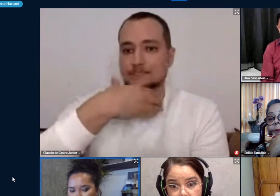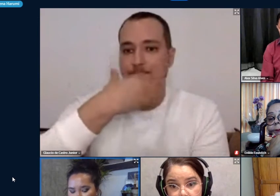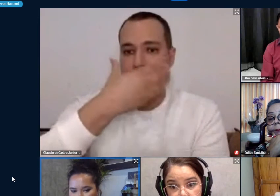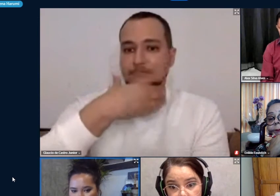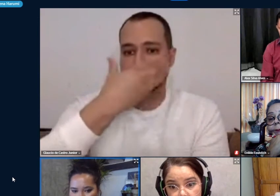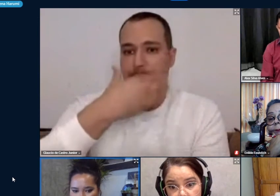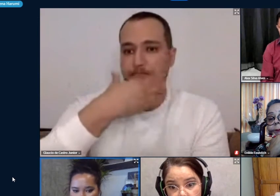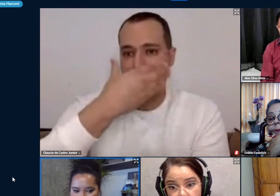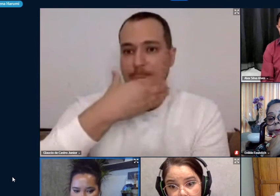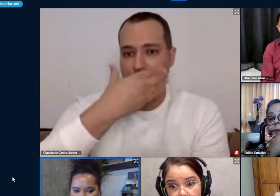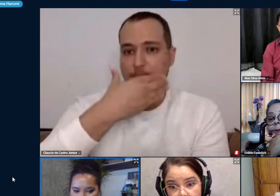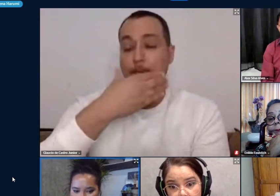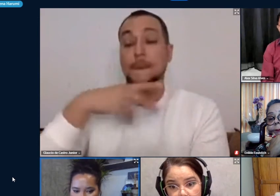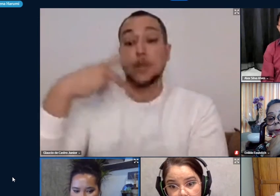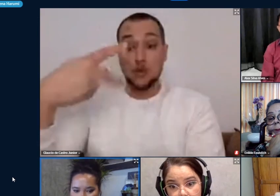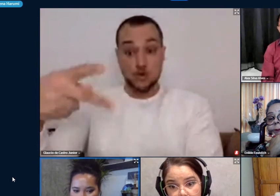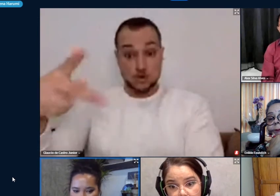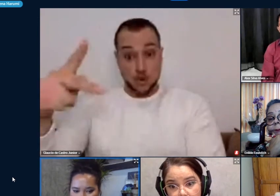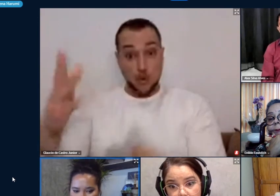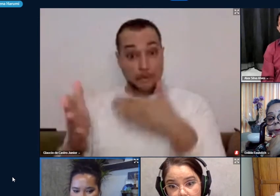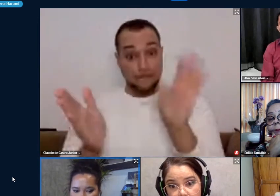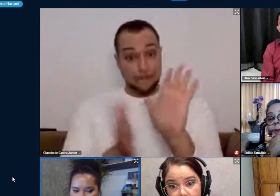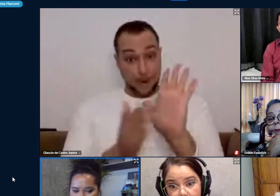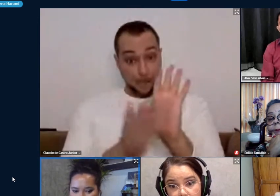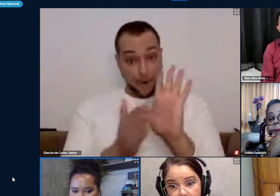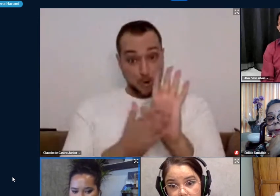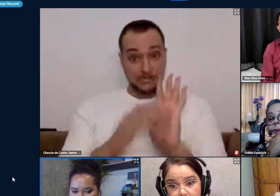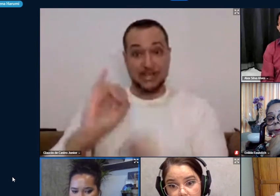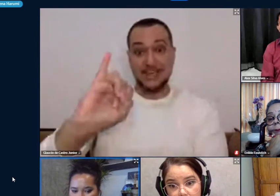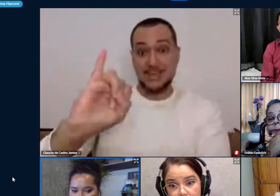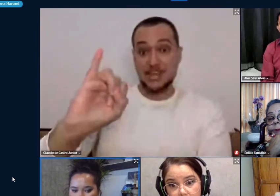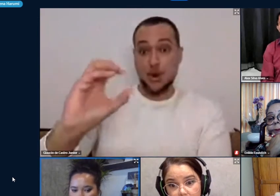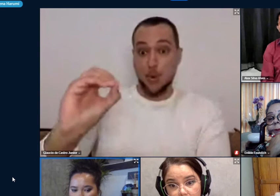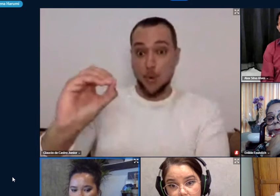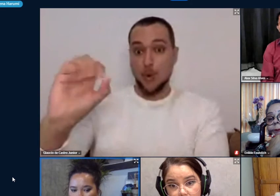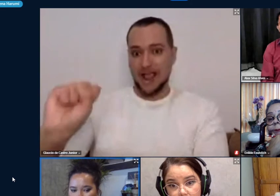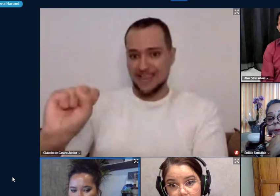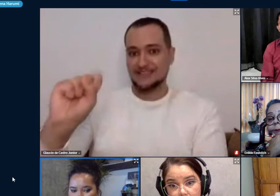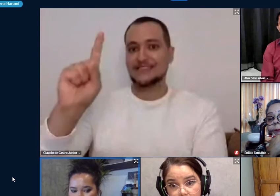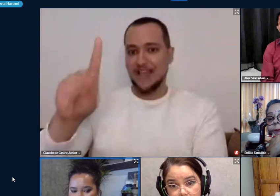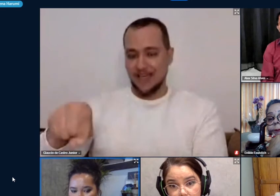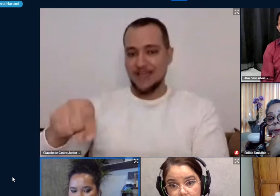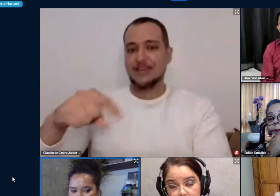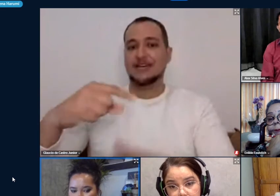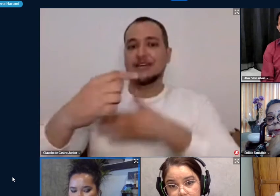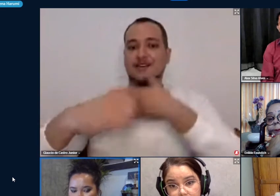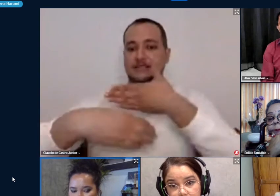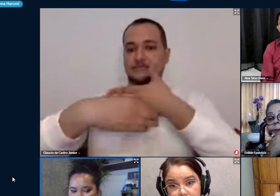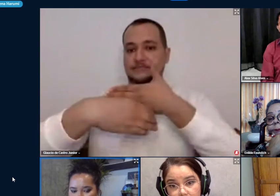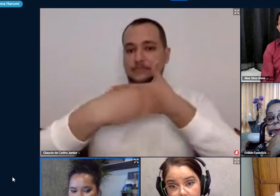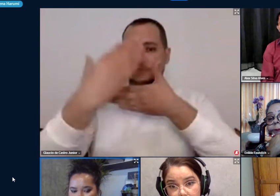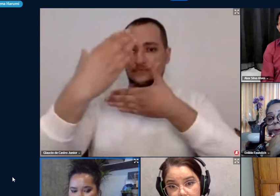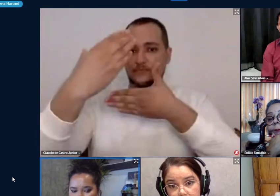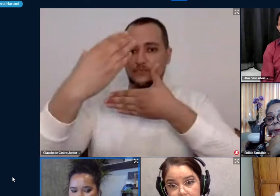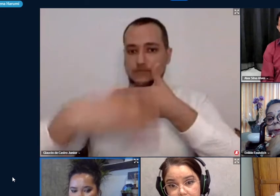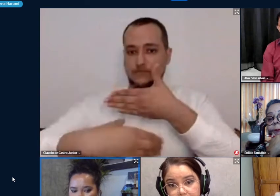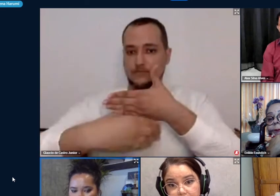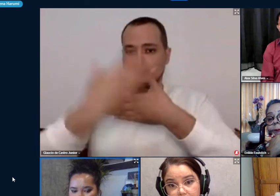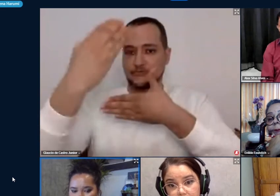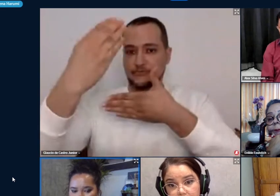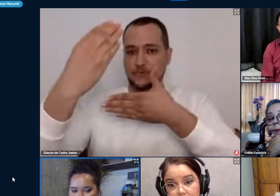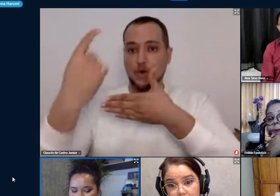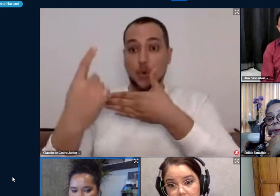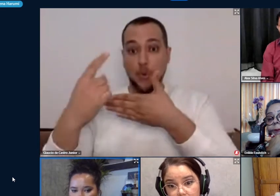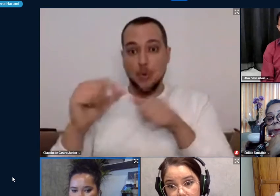A gente, por exemplo, conhece esse sinal como representação da marca da Apple, e na sua proposta você traz o